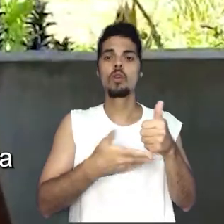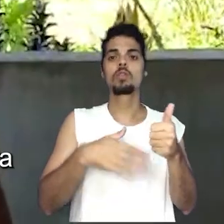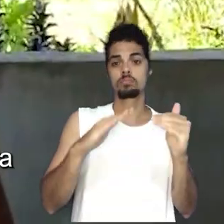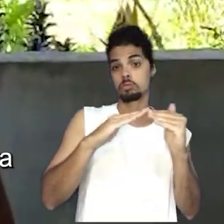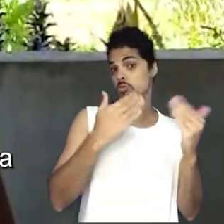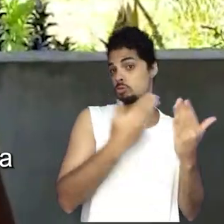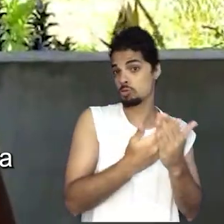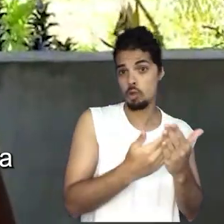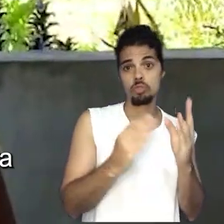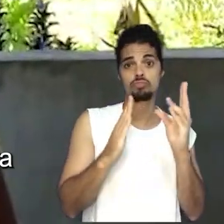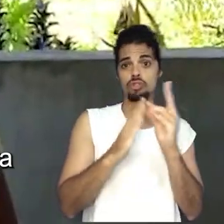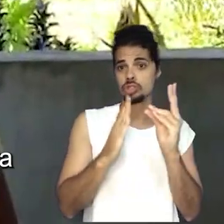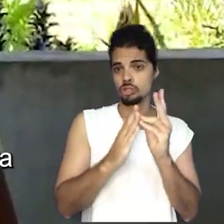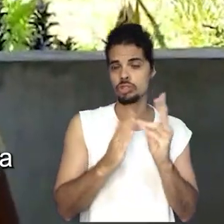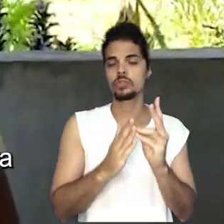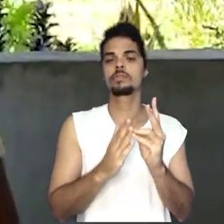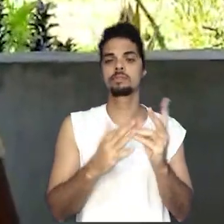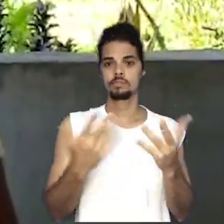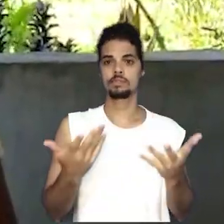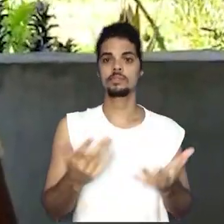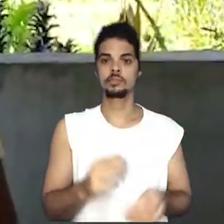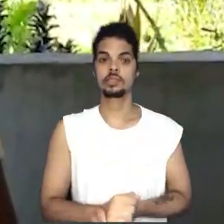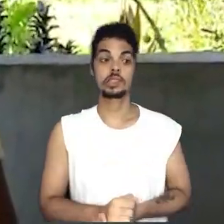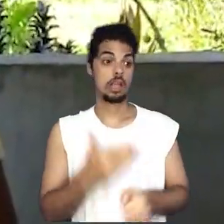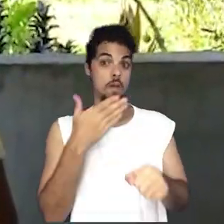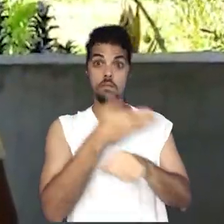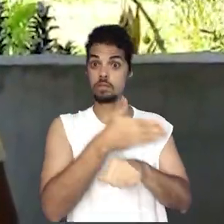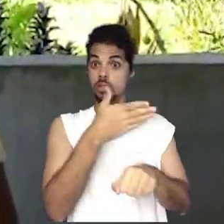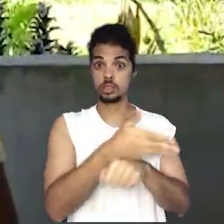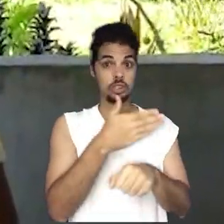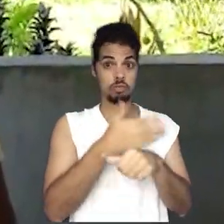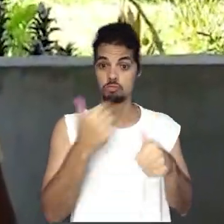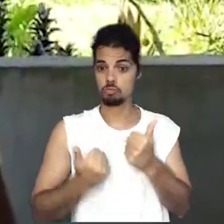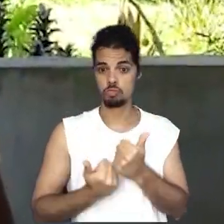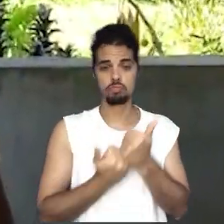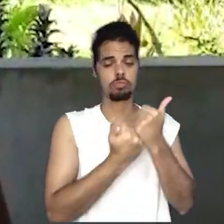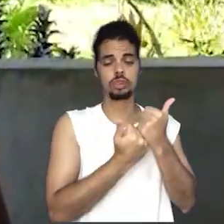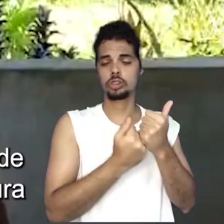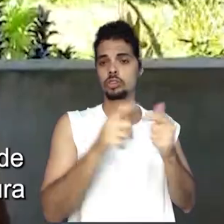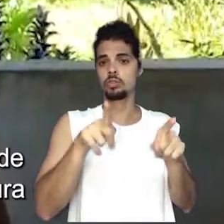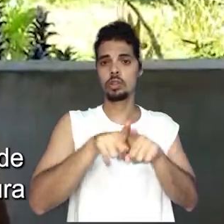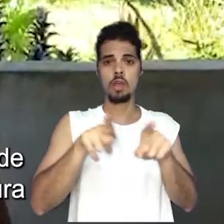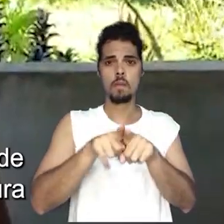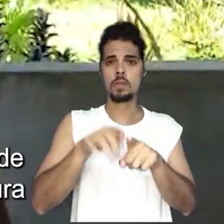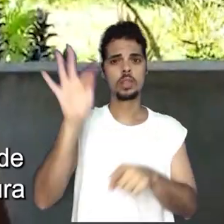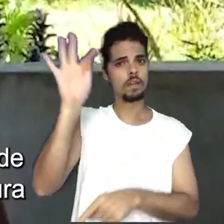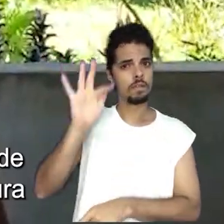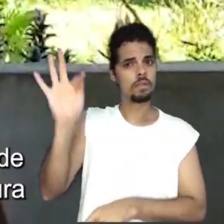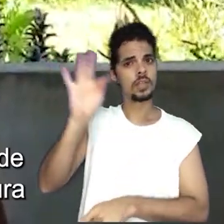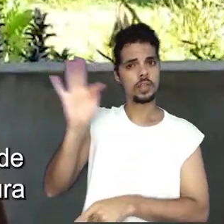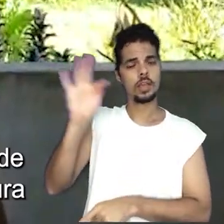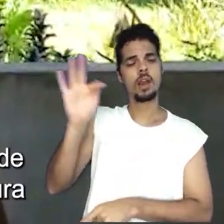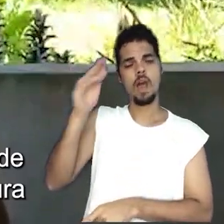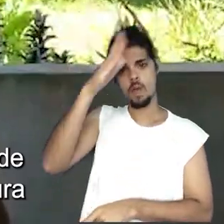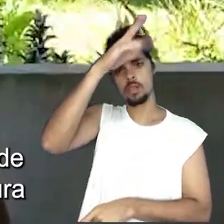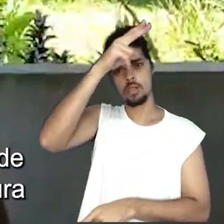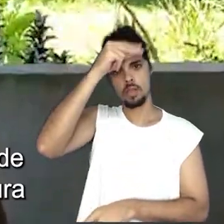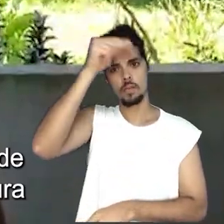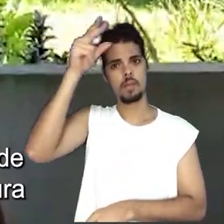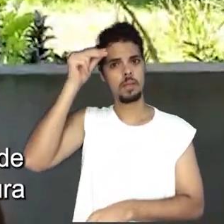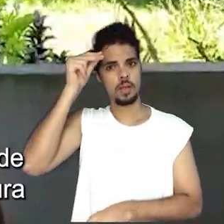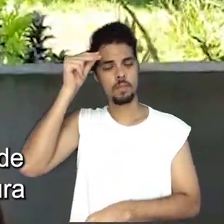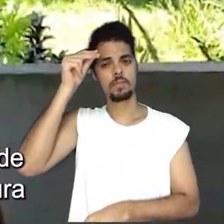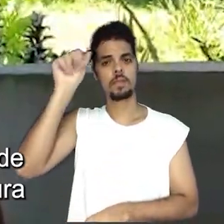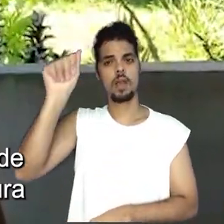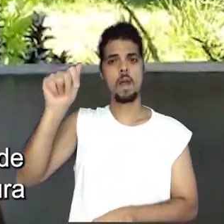nas bases, nas escolas indígenas, né? Atualmente faço parte como professora substituta da